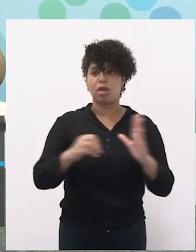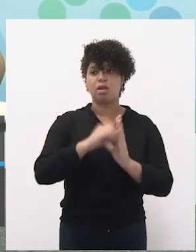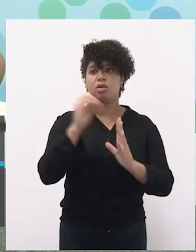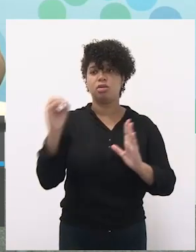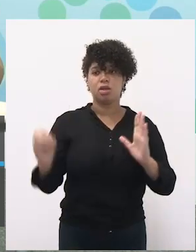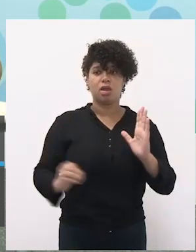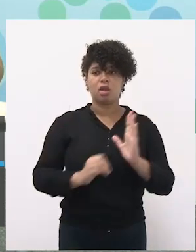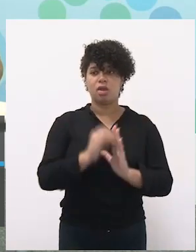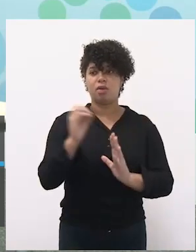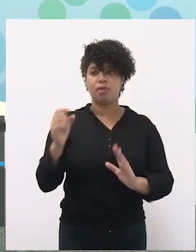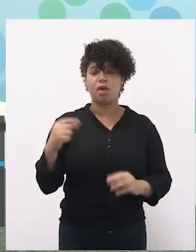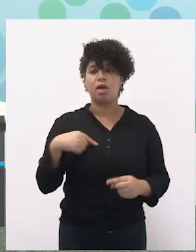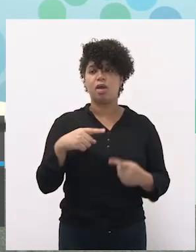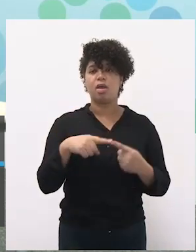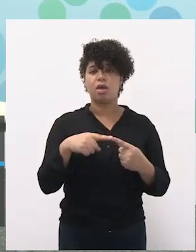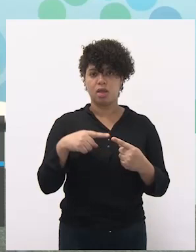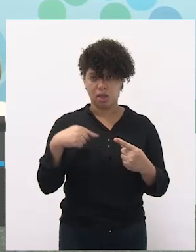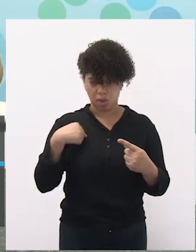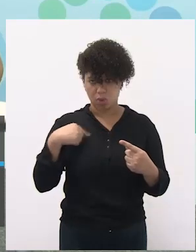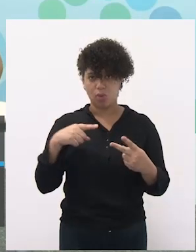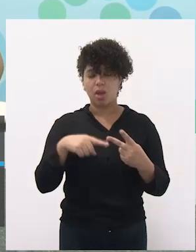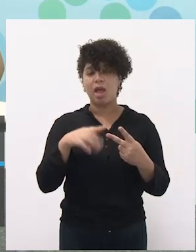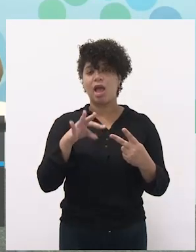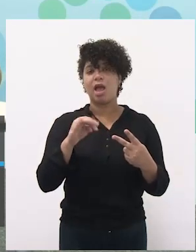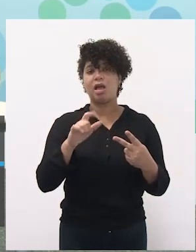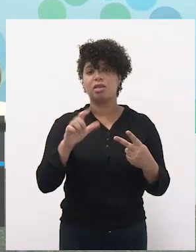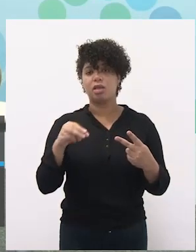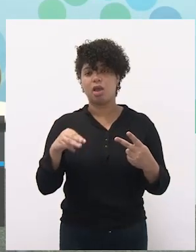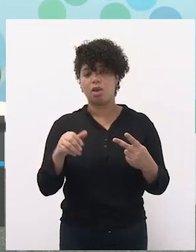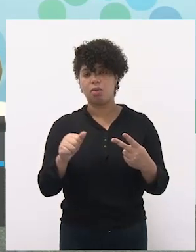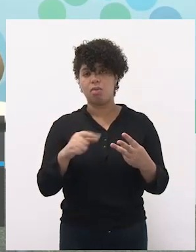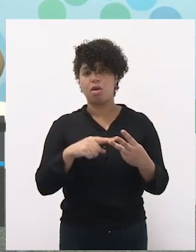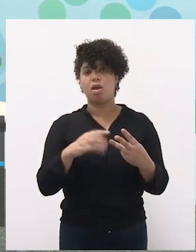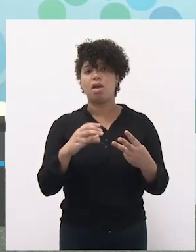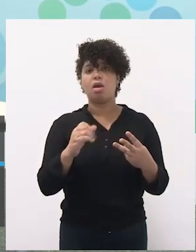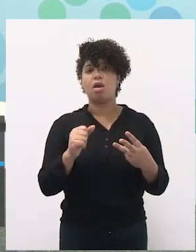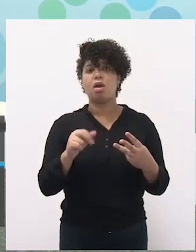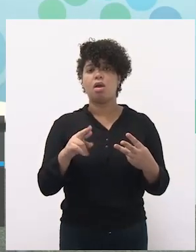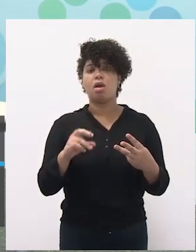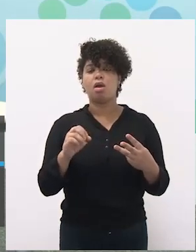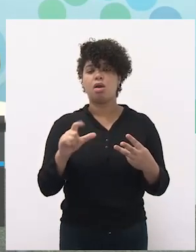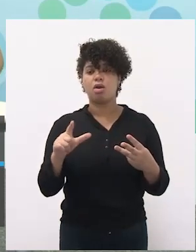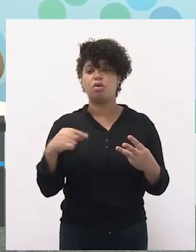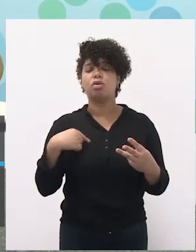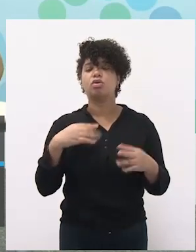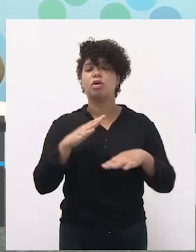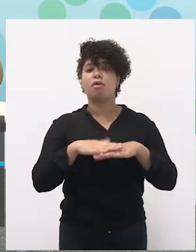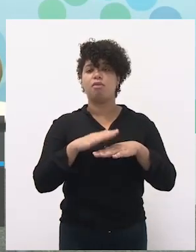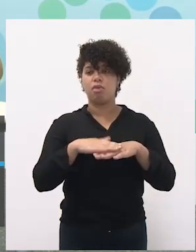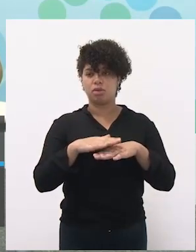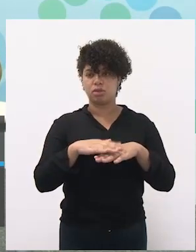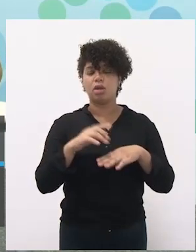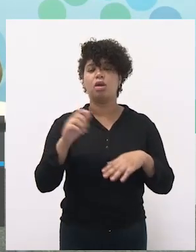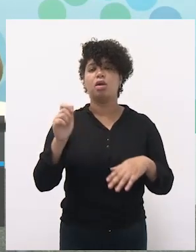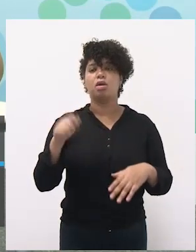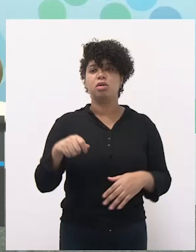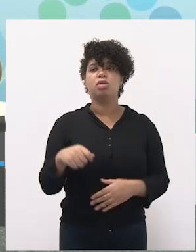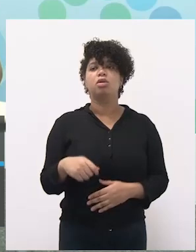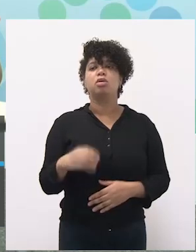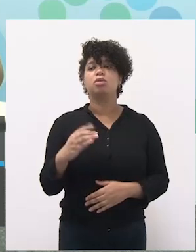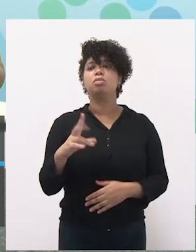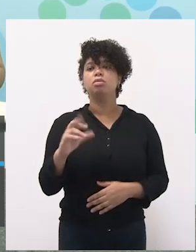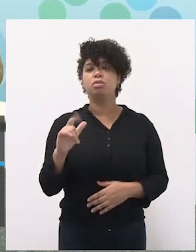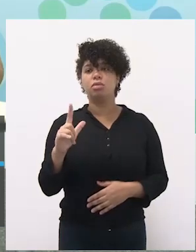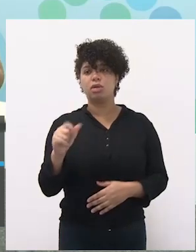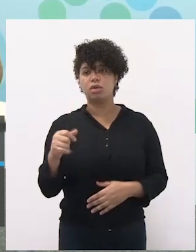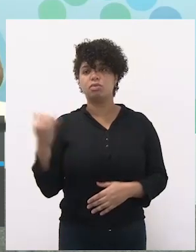a Thelma e a Carol, a gente fez com carinho para vocês, de alguns guias que tanto a Carla quanto o pessoal do Google passaram para a gente já desde